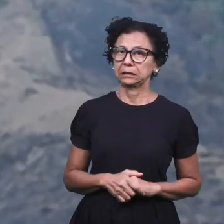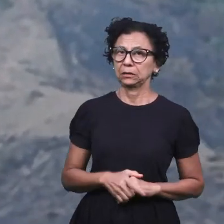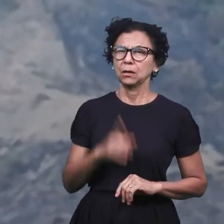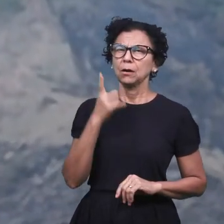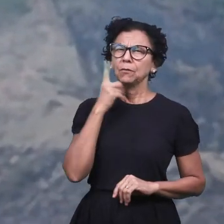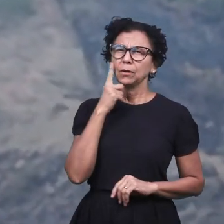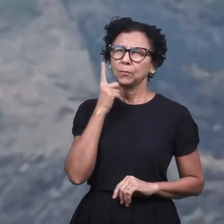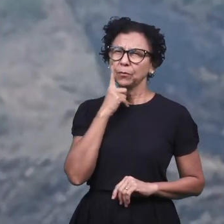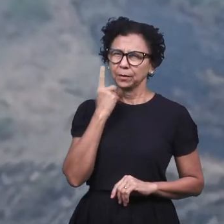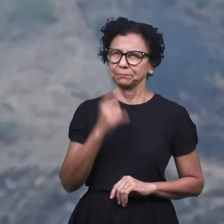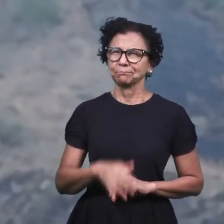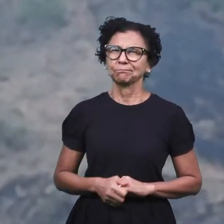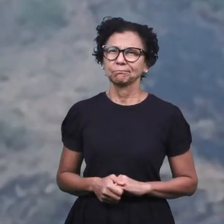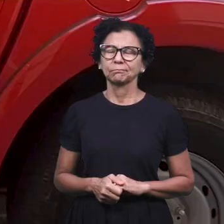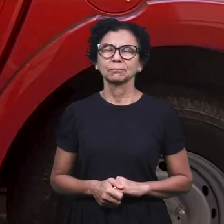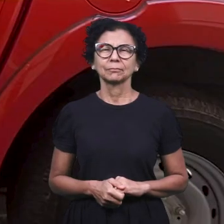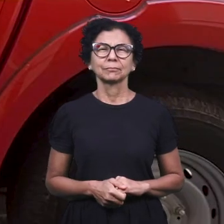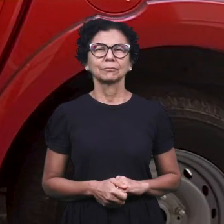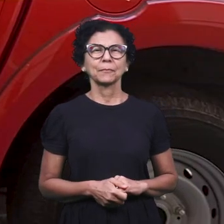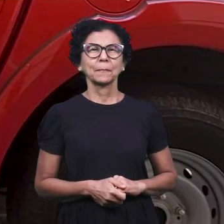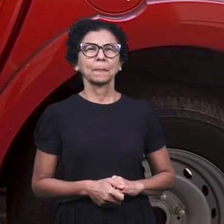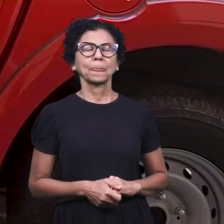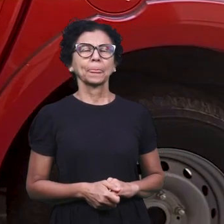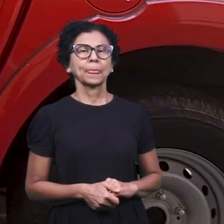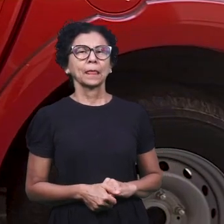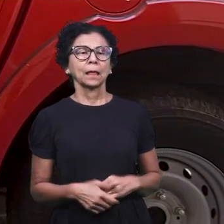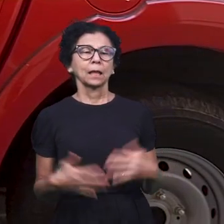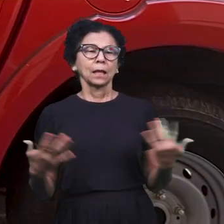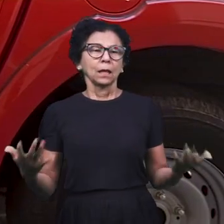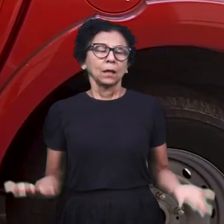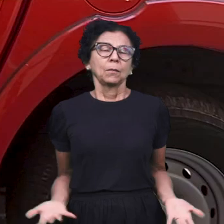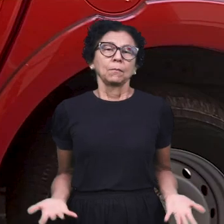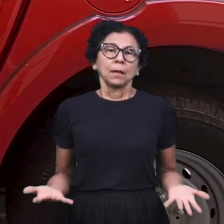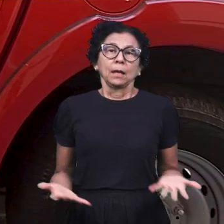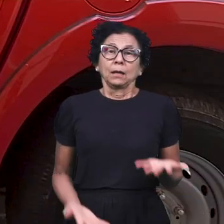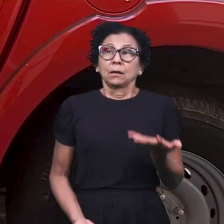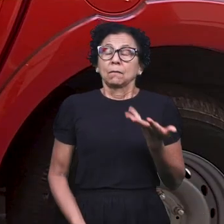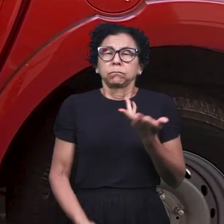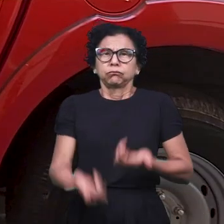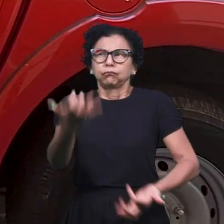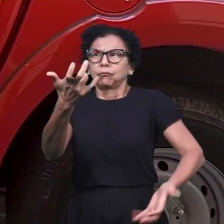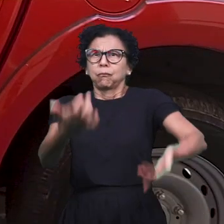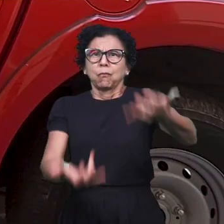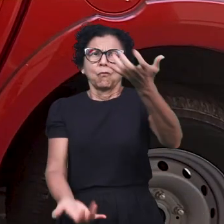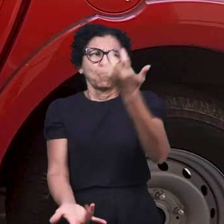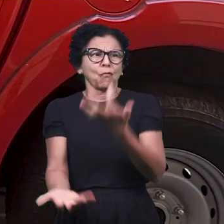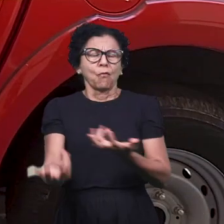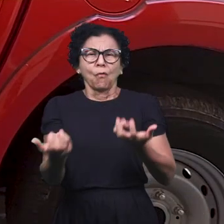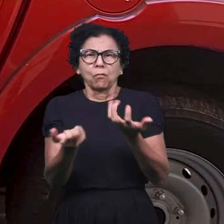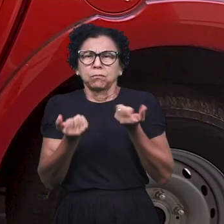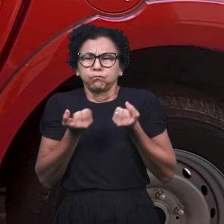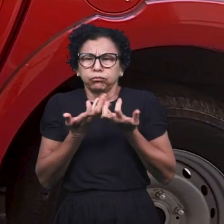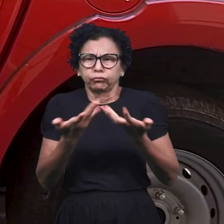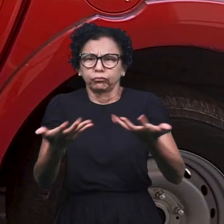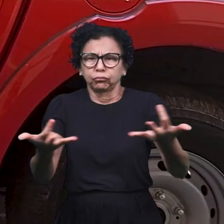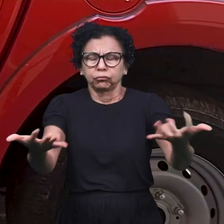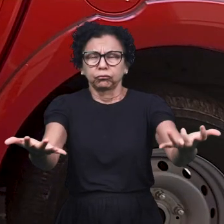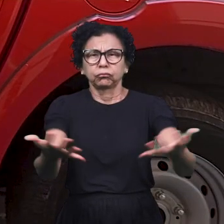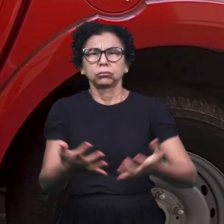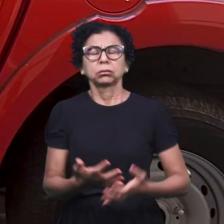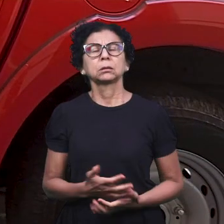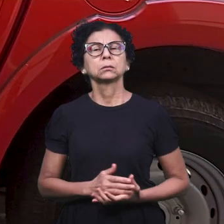vamos acompanhar nesta matéria. Bom, a situação de incêndios em vegetação hoje em Minas Gerais,